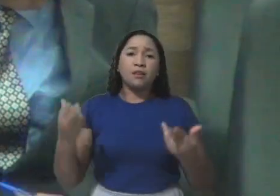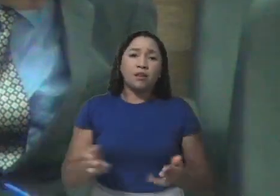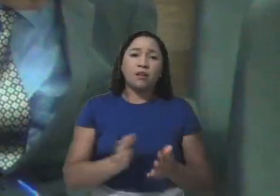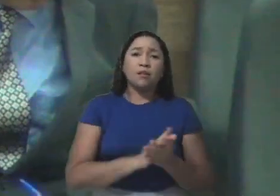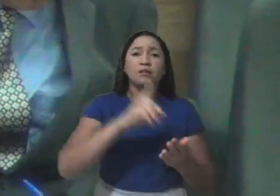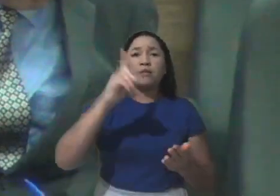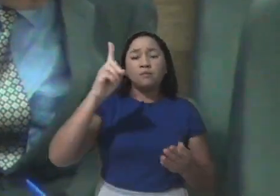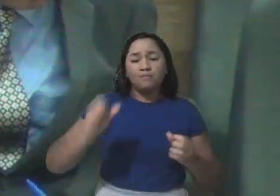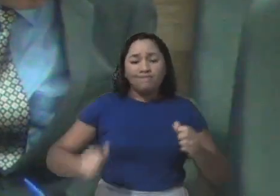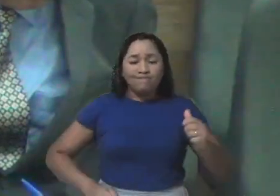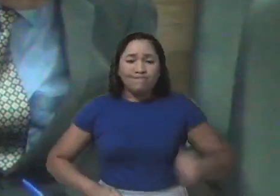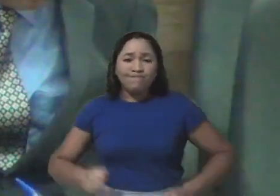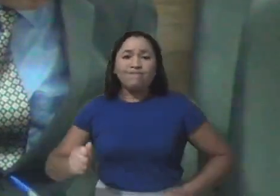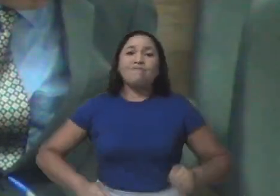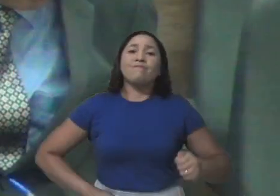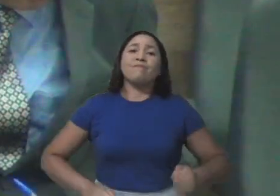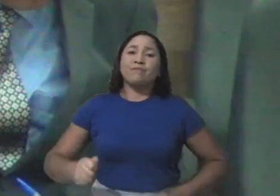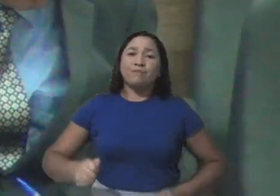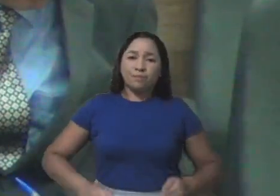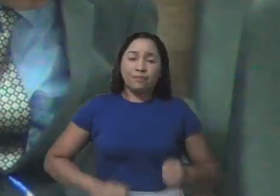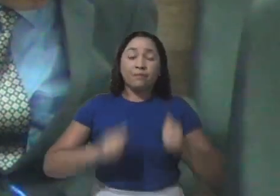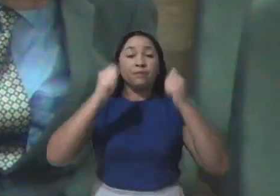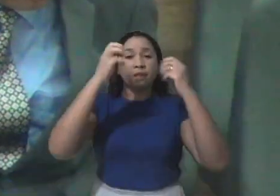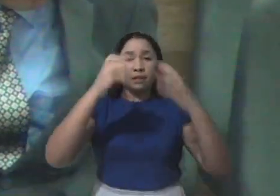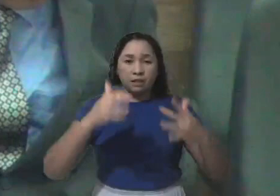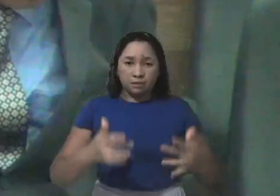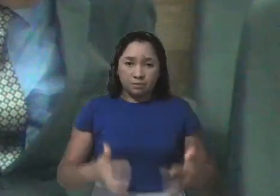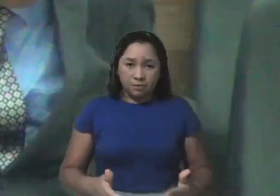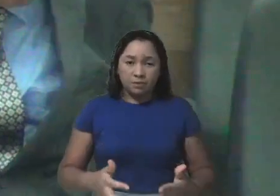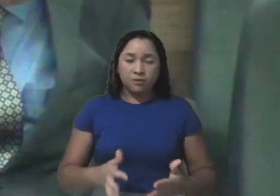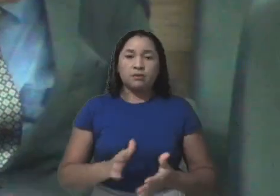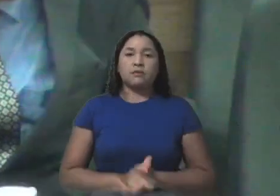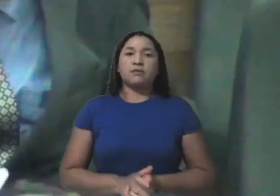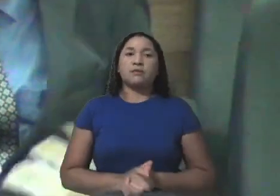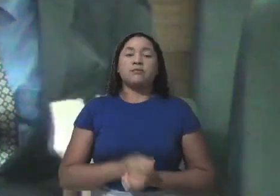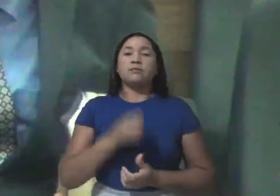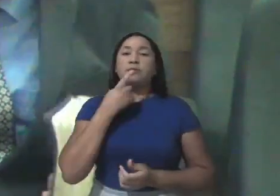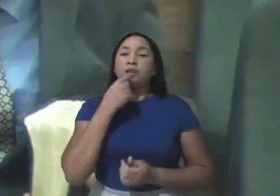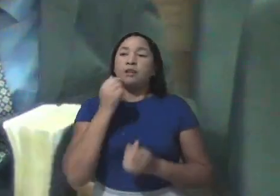sempre é expresso. Se abstenha de sangue, de carne sufocada.